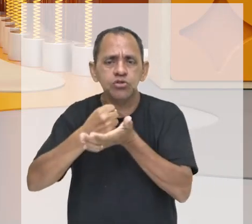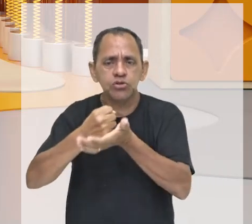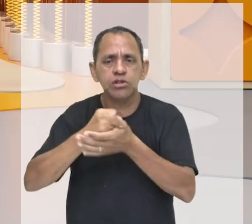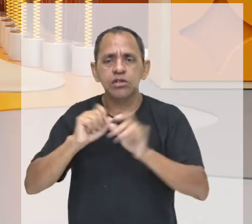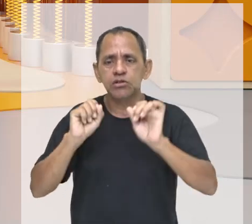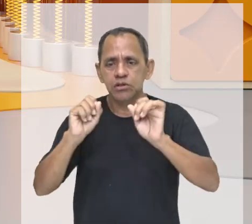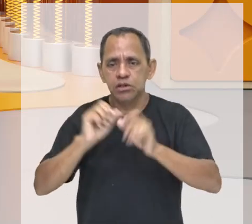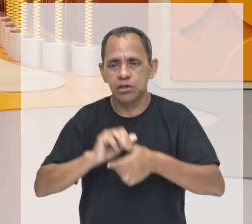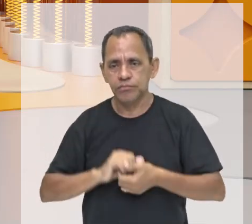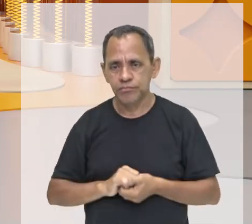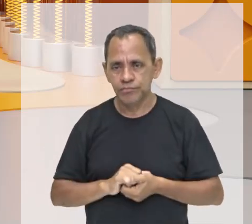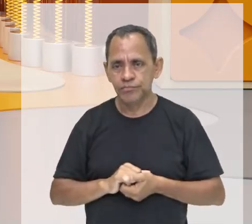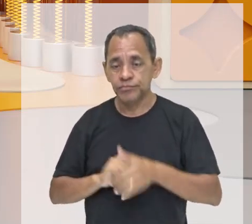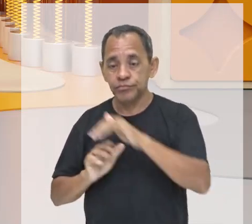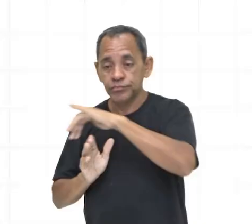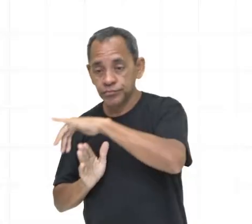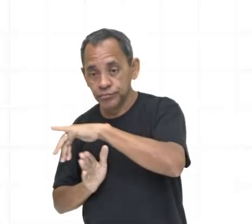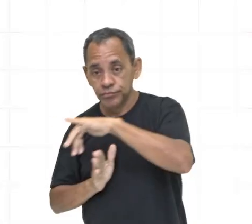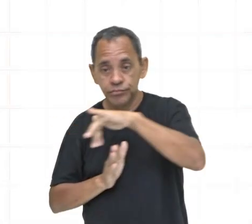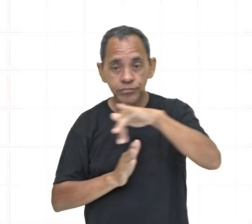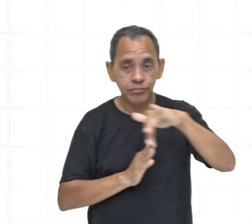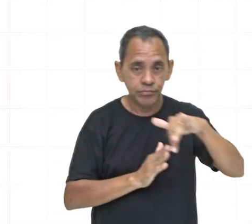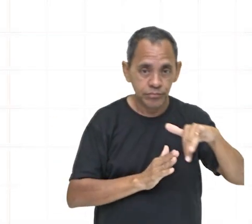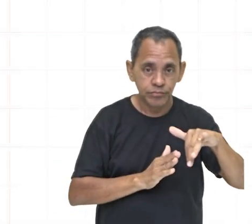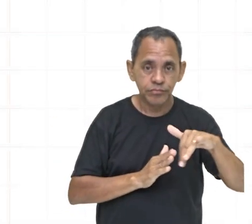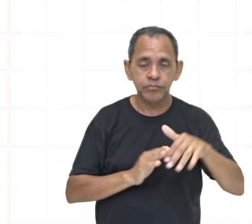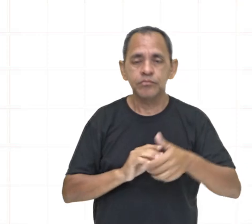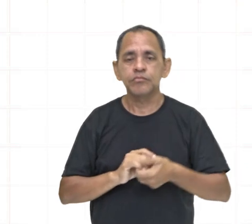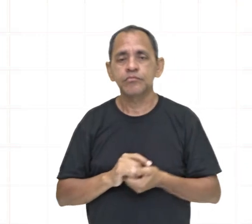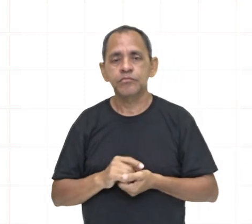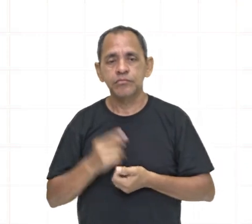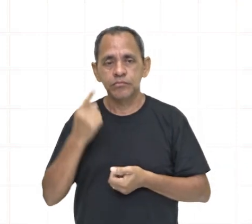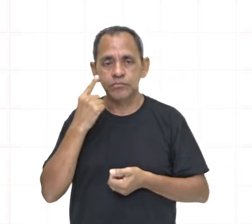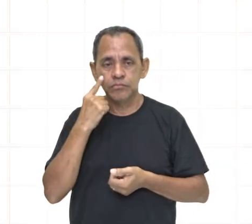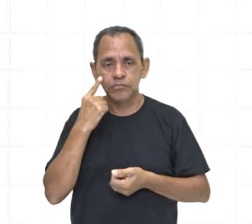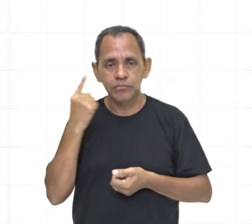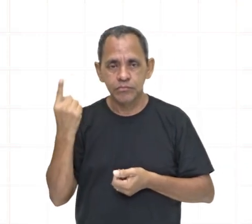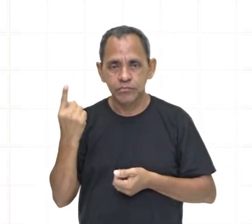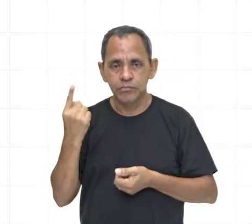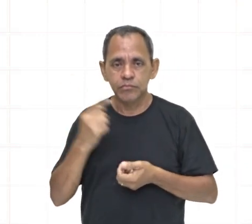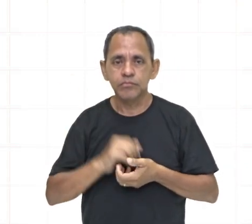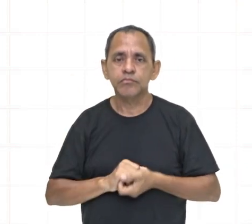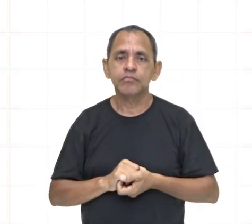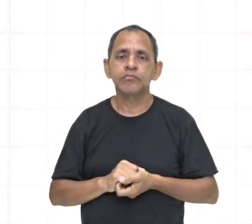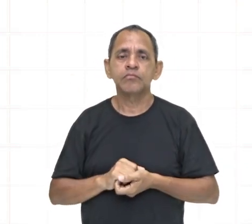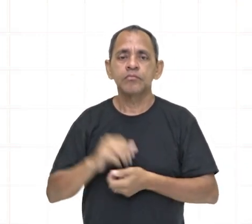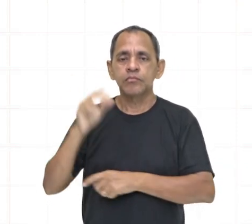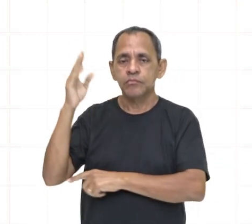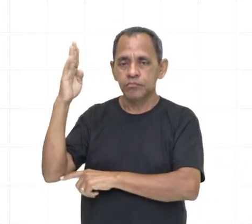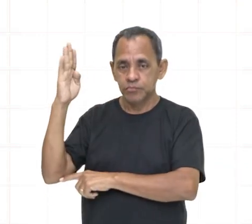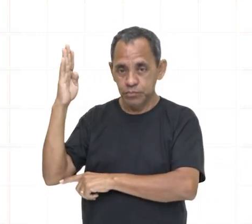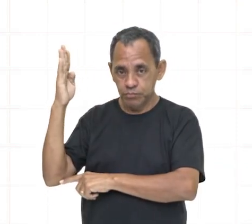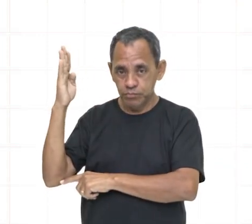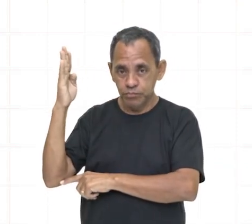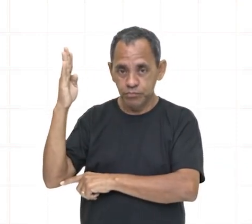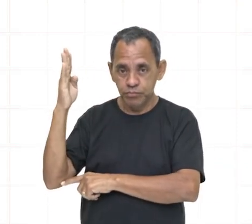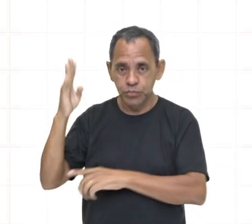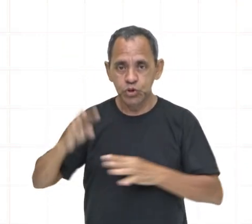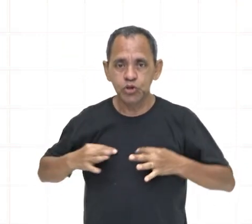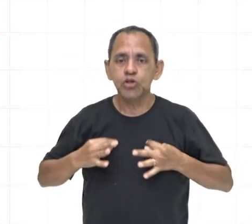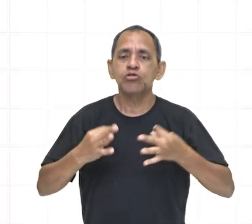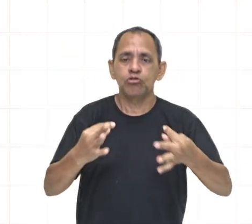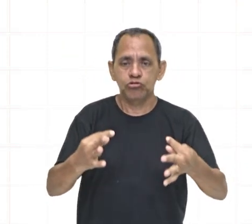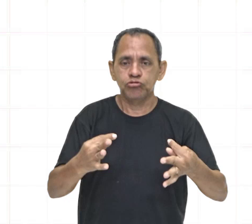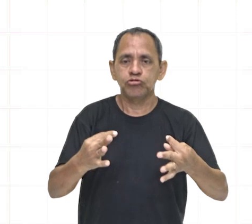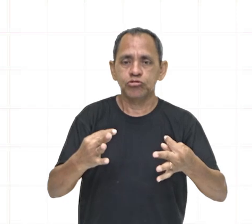quê? Sobre a biotecnologia, ok? A biotecnologia, né, e também os organismos